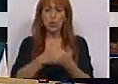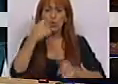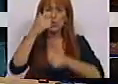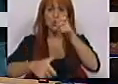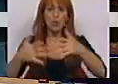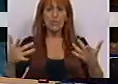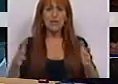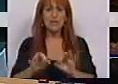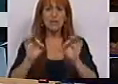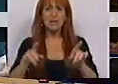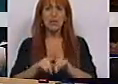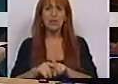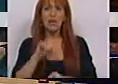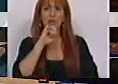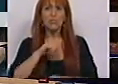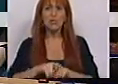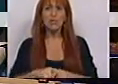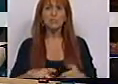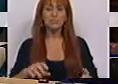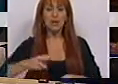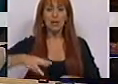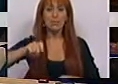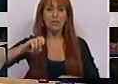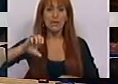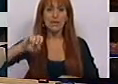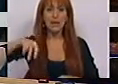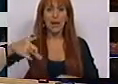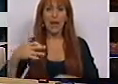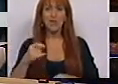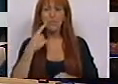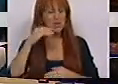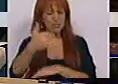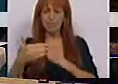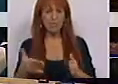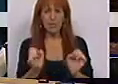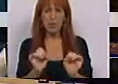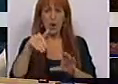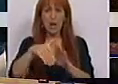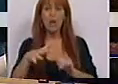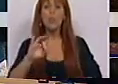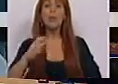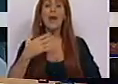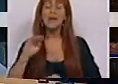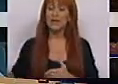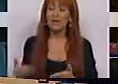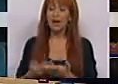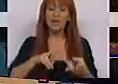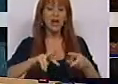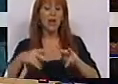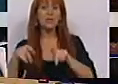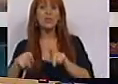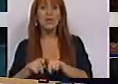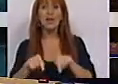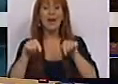humanos como a possibilidade de mecenato. Mas isso não está devidamente enquadrado e portanto o que o PS traz aqui é uma alteração